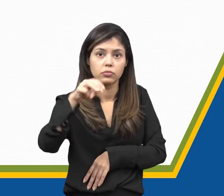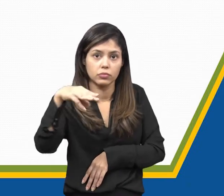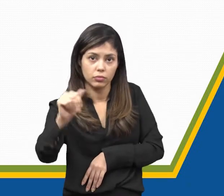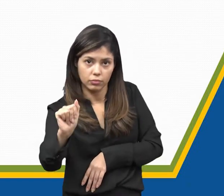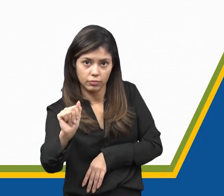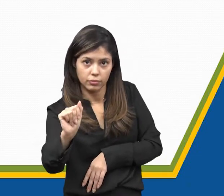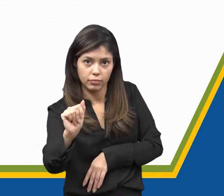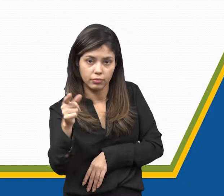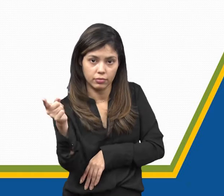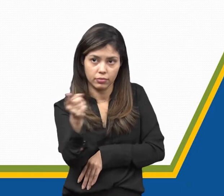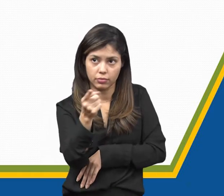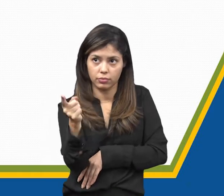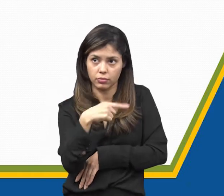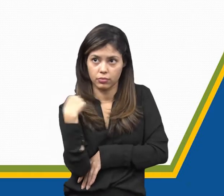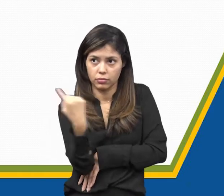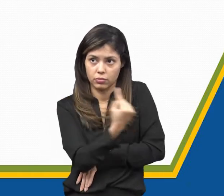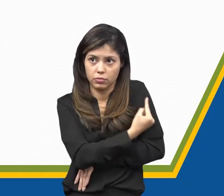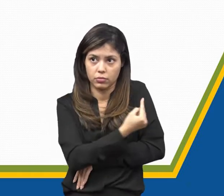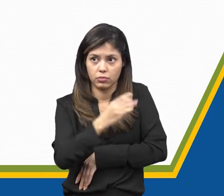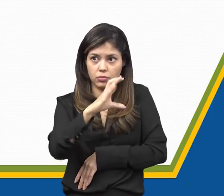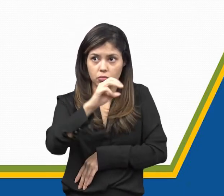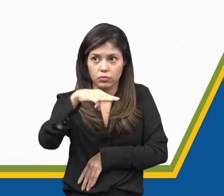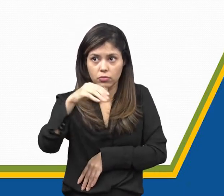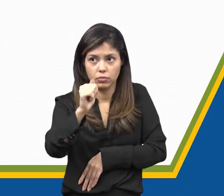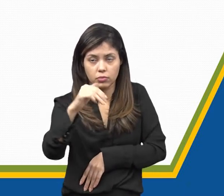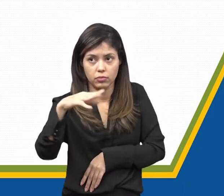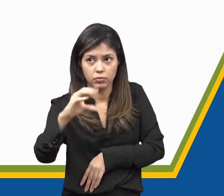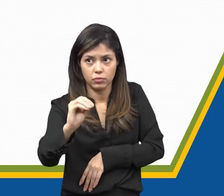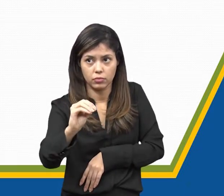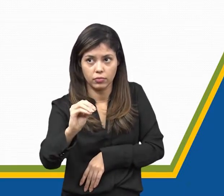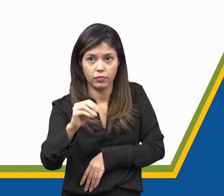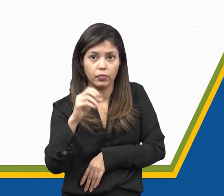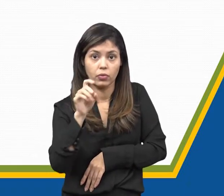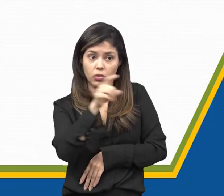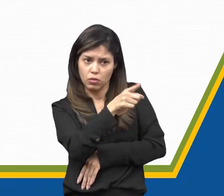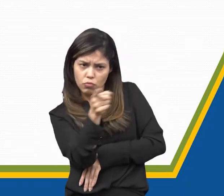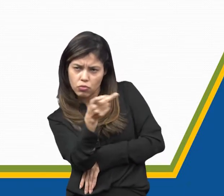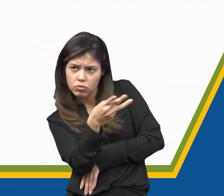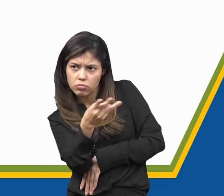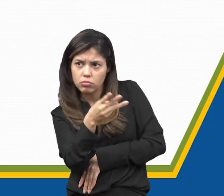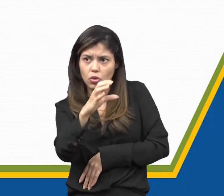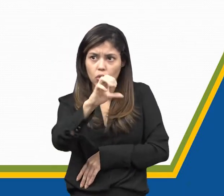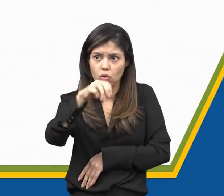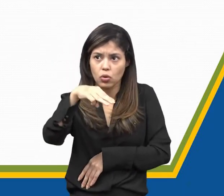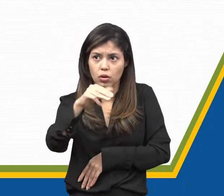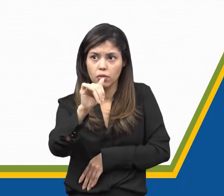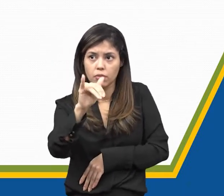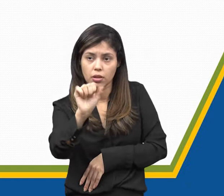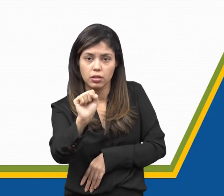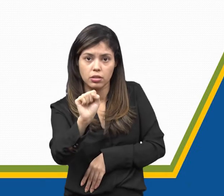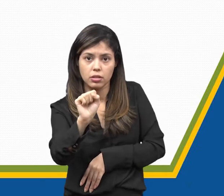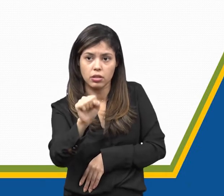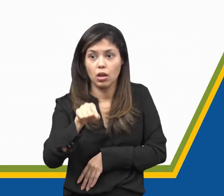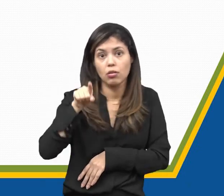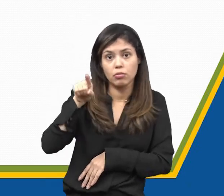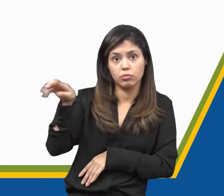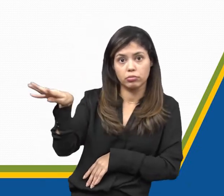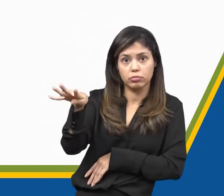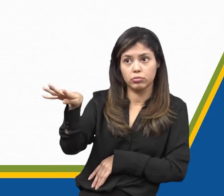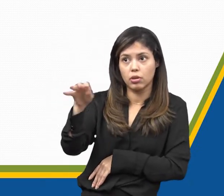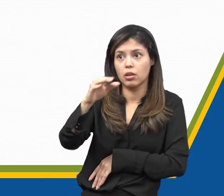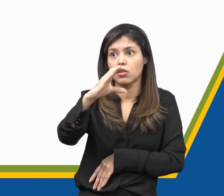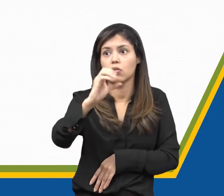coma. Nosotros no comamos. Vosotros no comais. E ustedes no